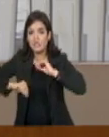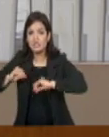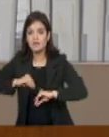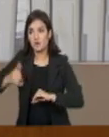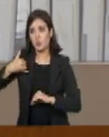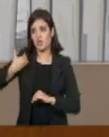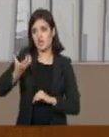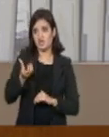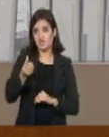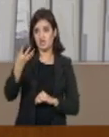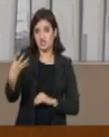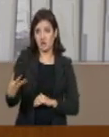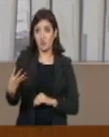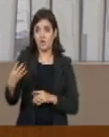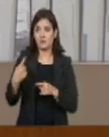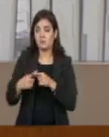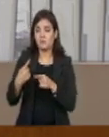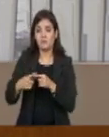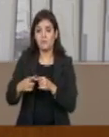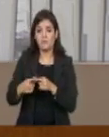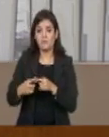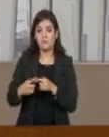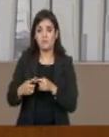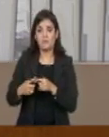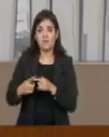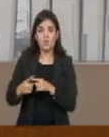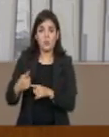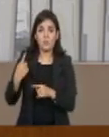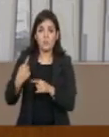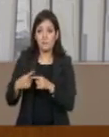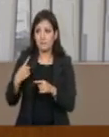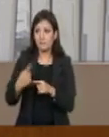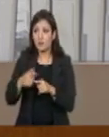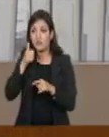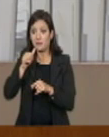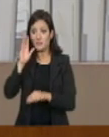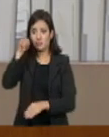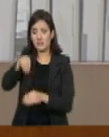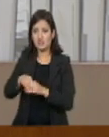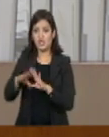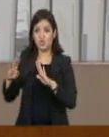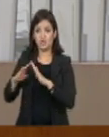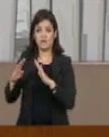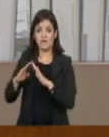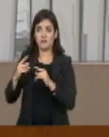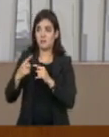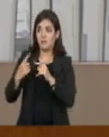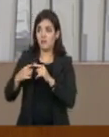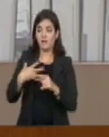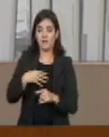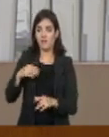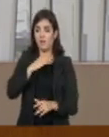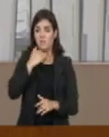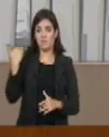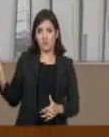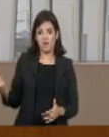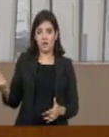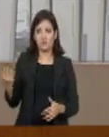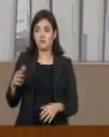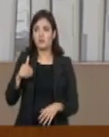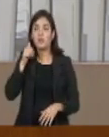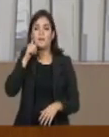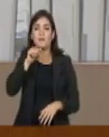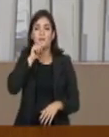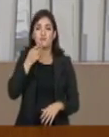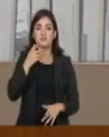anos, porque ela não saía de casa desde que perdeu a primogênita. Quem perde uma filha, o resto é o resto. A morte, para mim, é uma